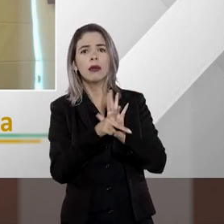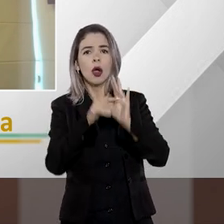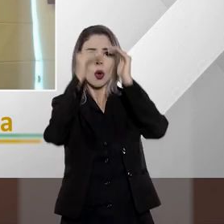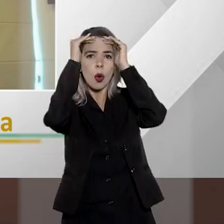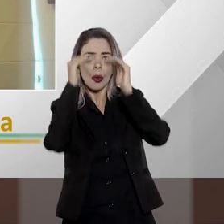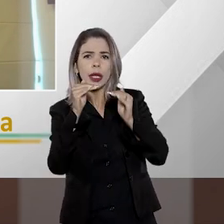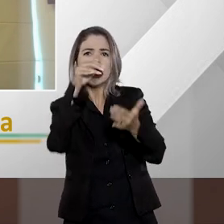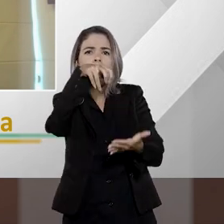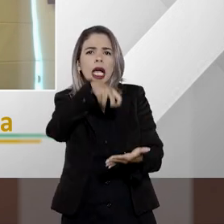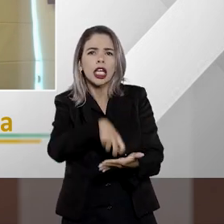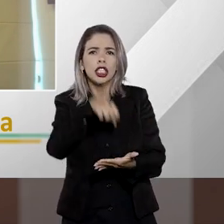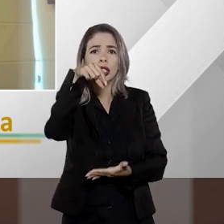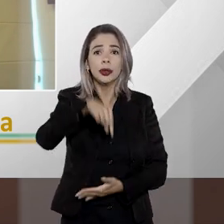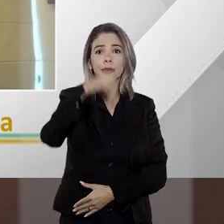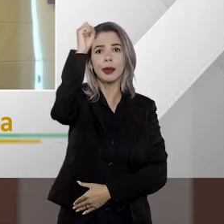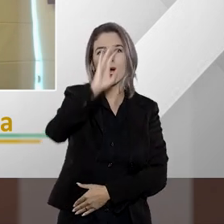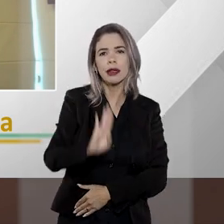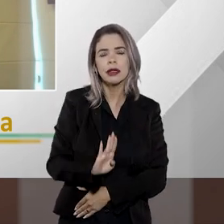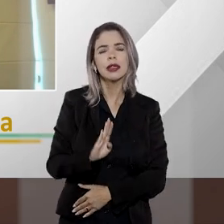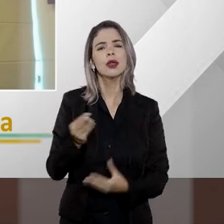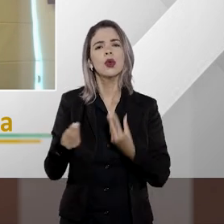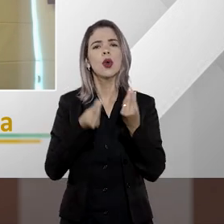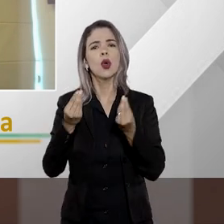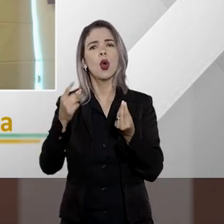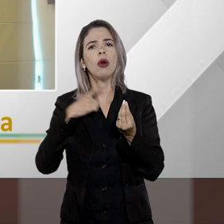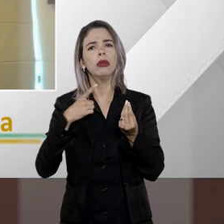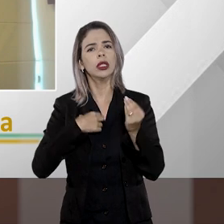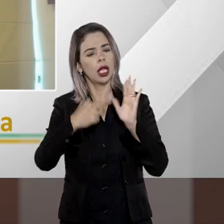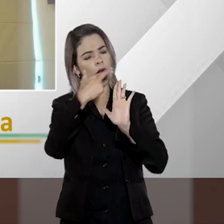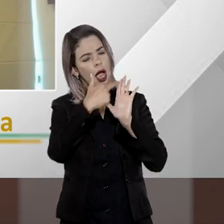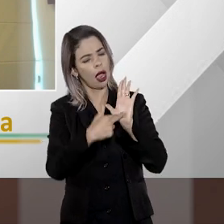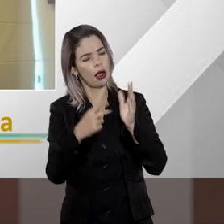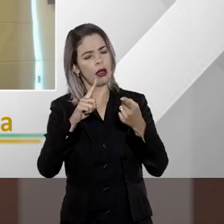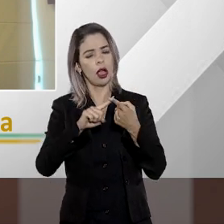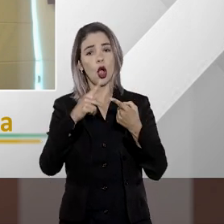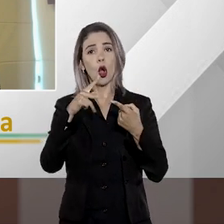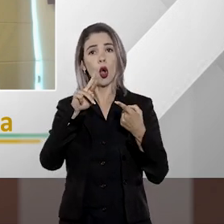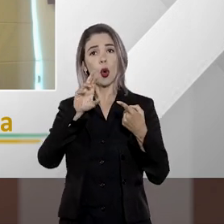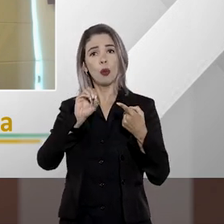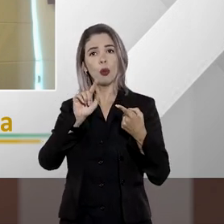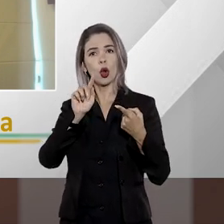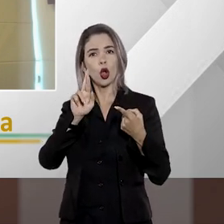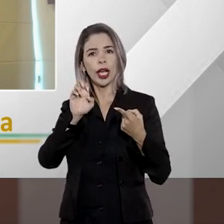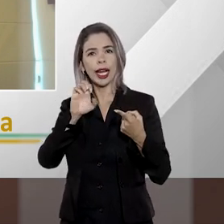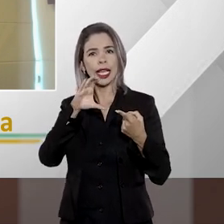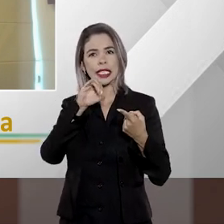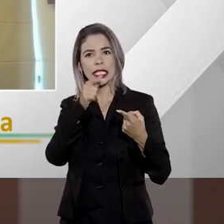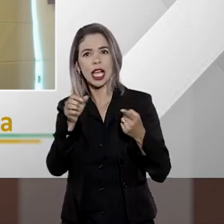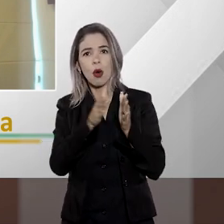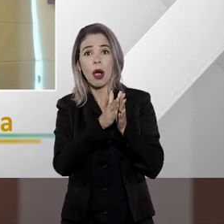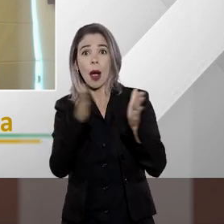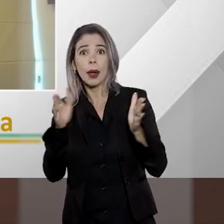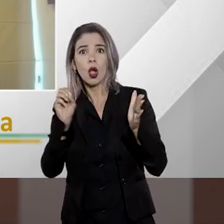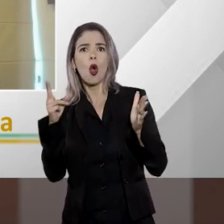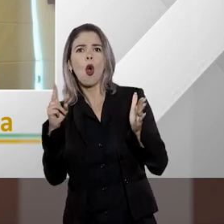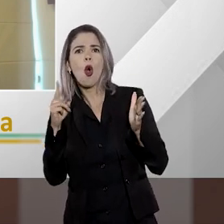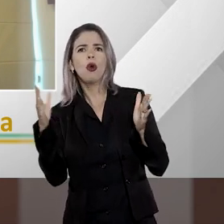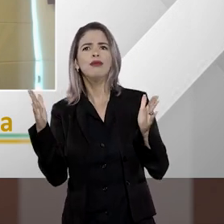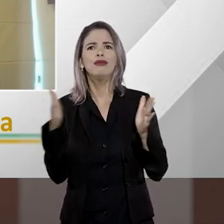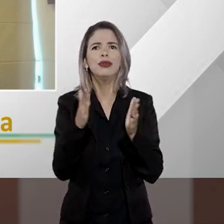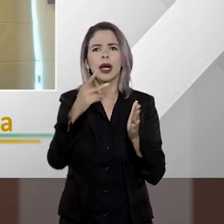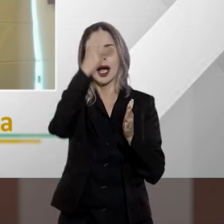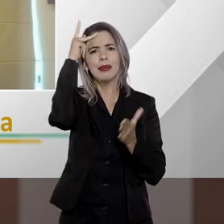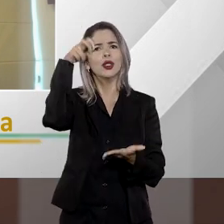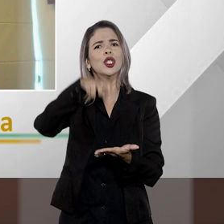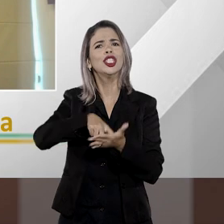da pena aqui no Brasil e de que forma está regulamentada a progressão ou a regressão de regime no curso da execução da pena